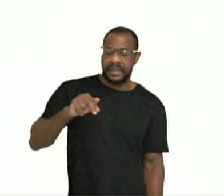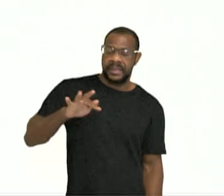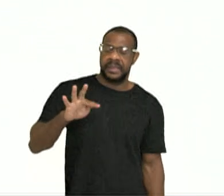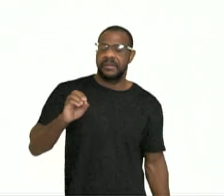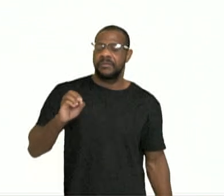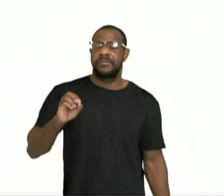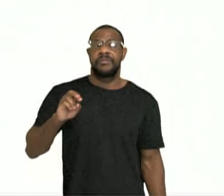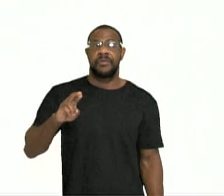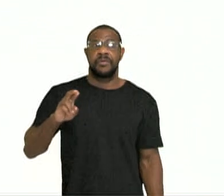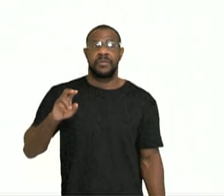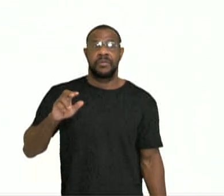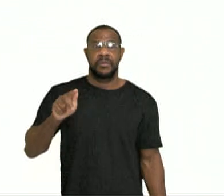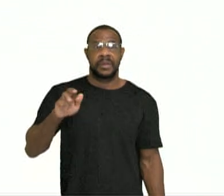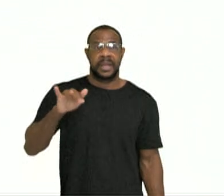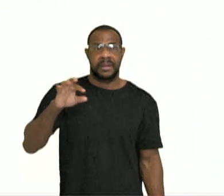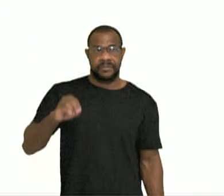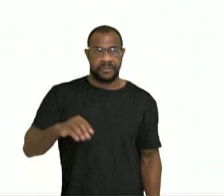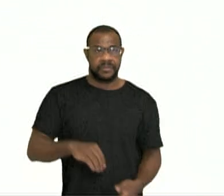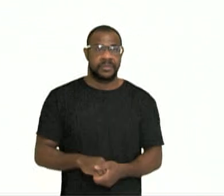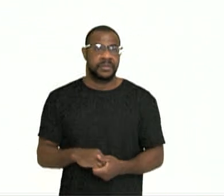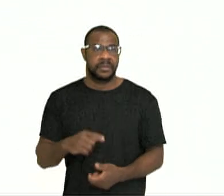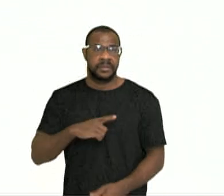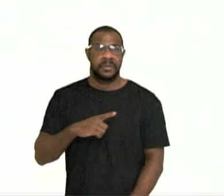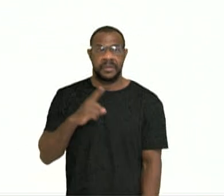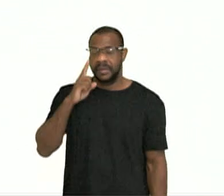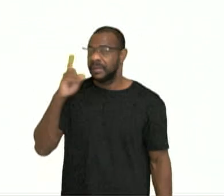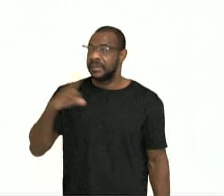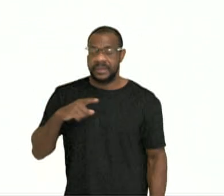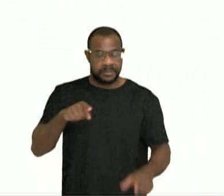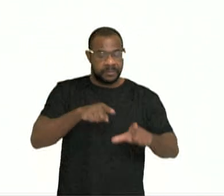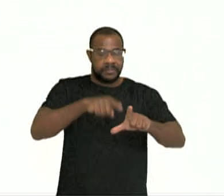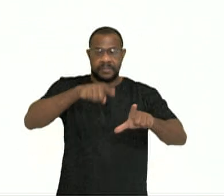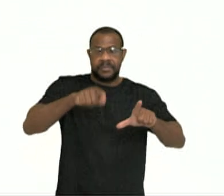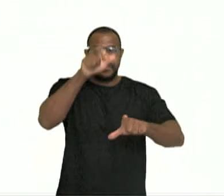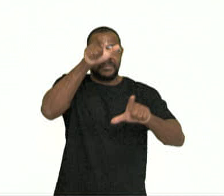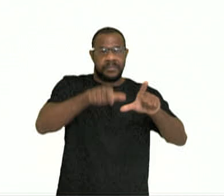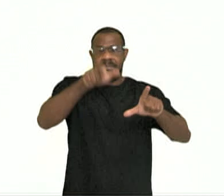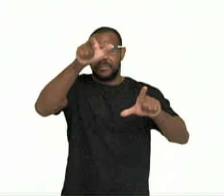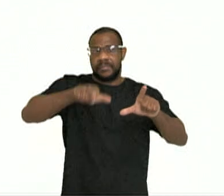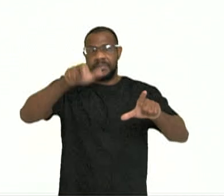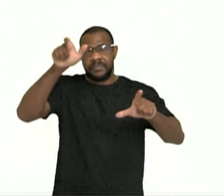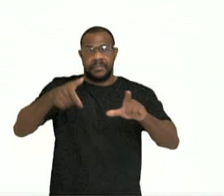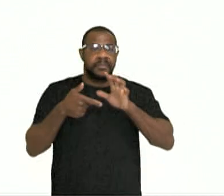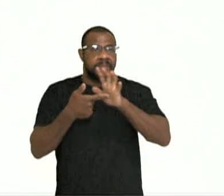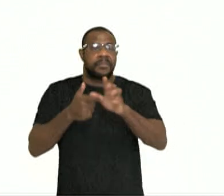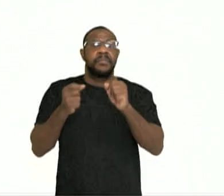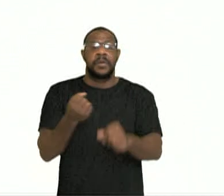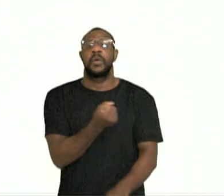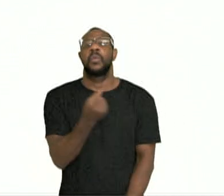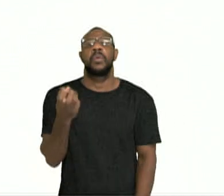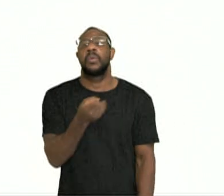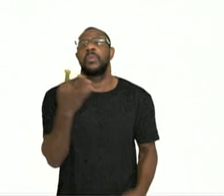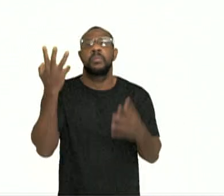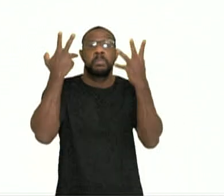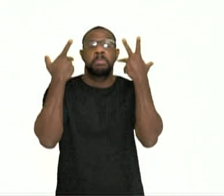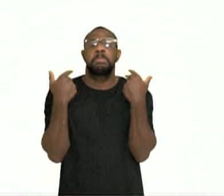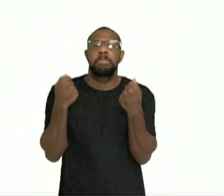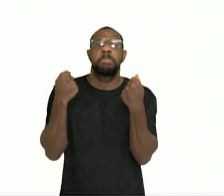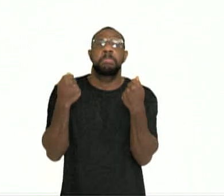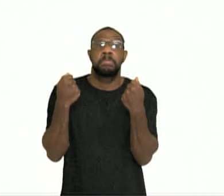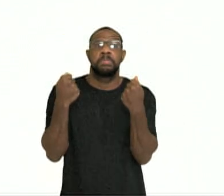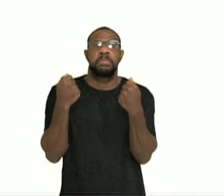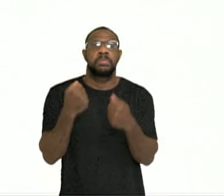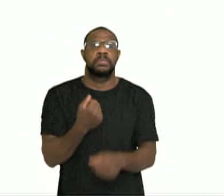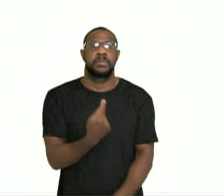observe lá, ó. Neste infográfico nós temos um gráfico de colunas, que apresenta quantos animais, né? Dos